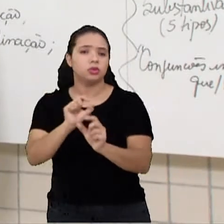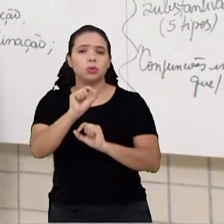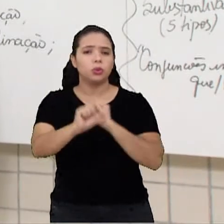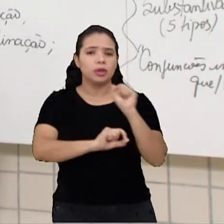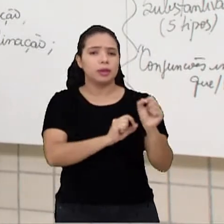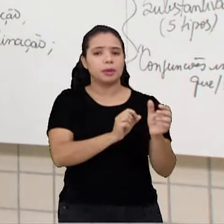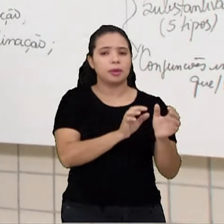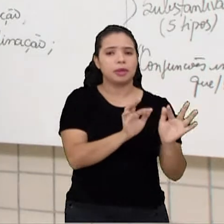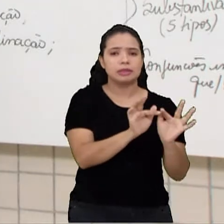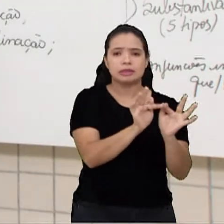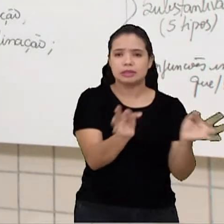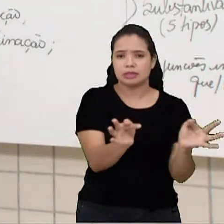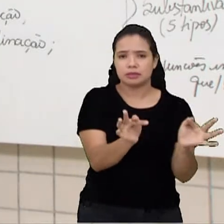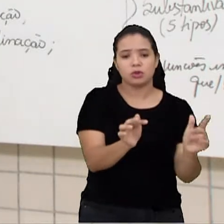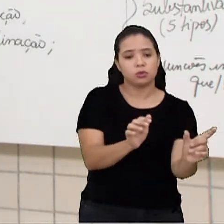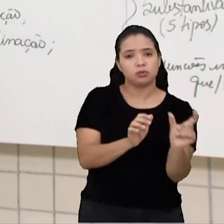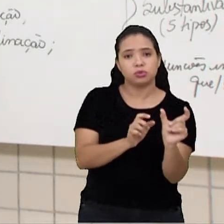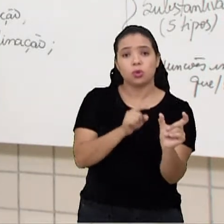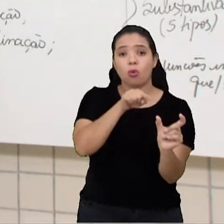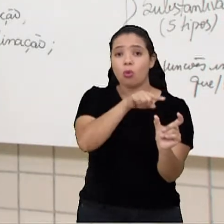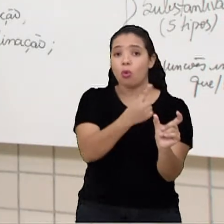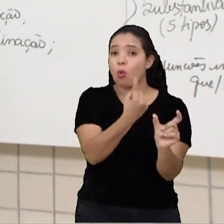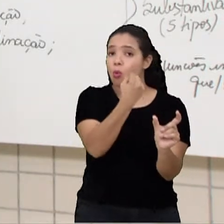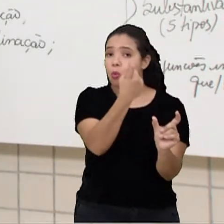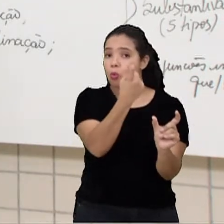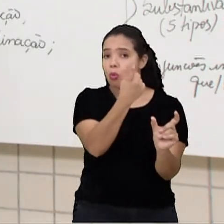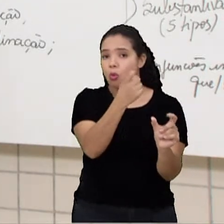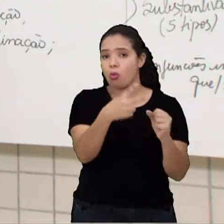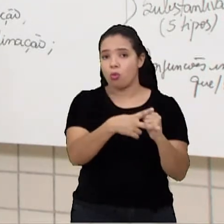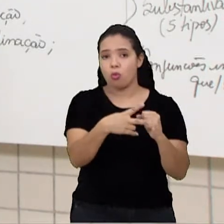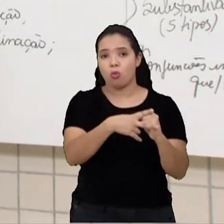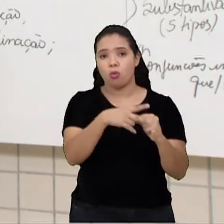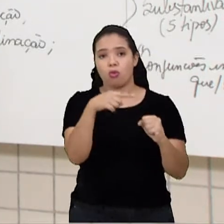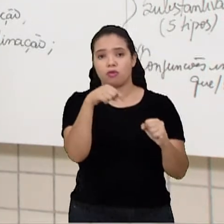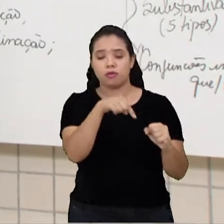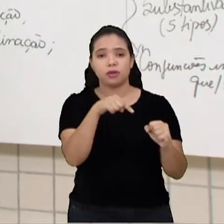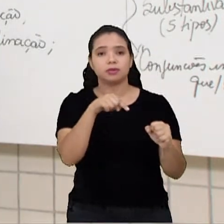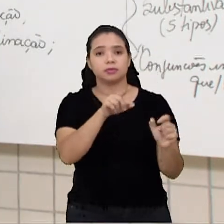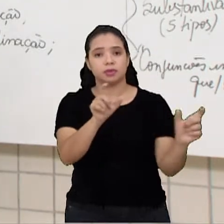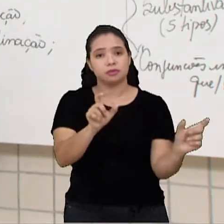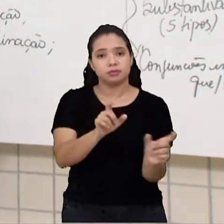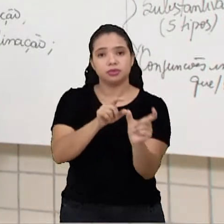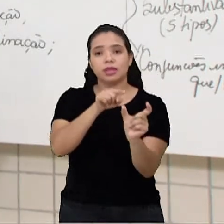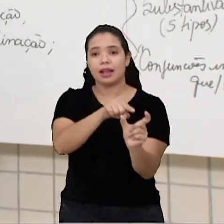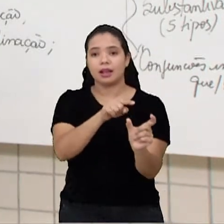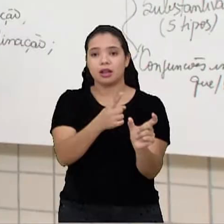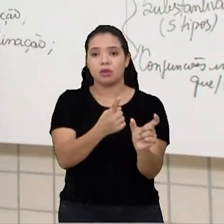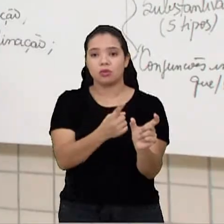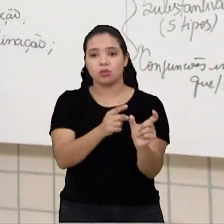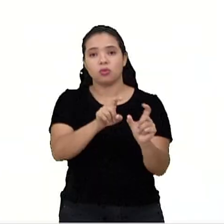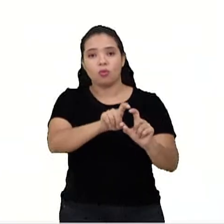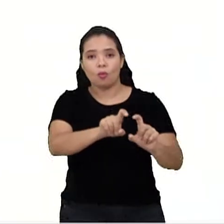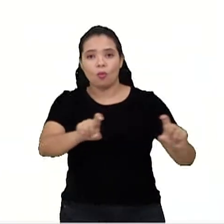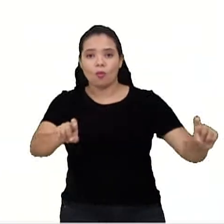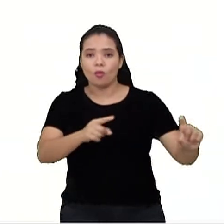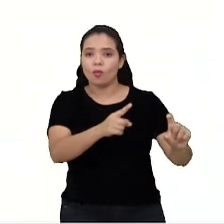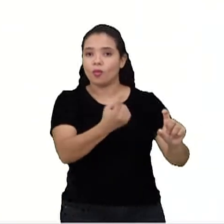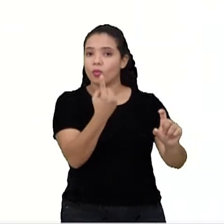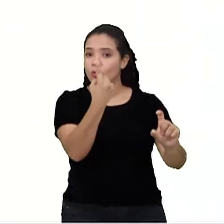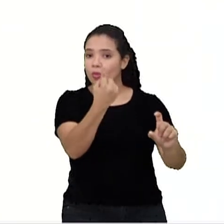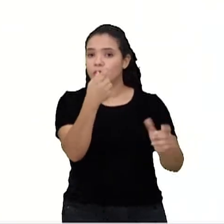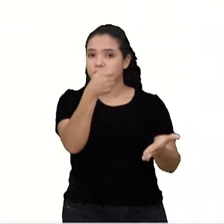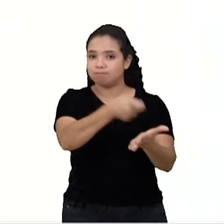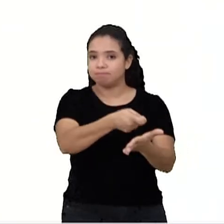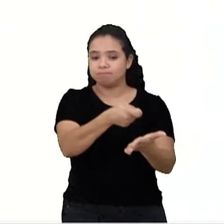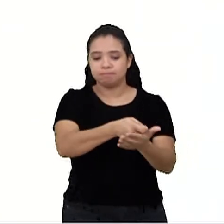simples? Quando apresenta apenas uma oração, e essa oração é chamada de absoluta, tá? É aquele